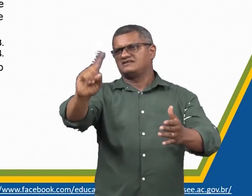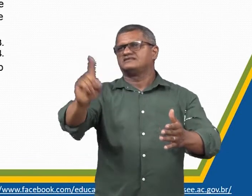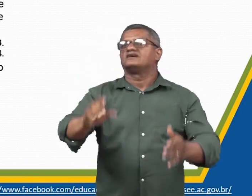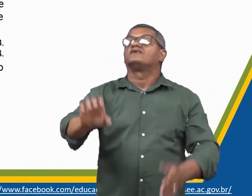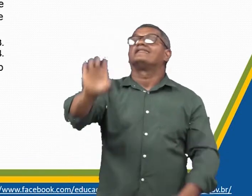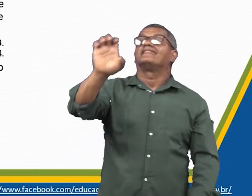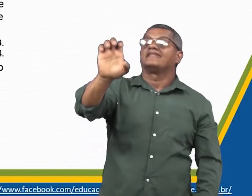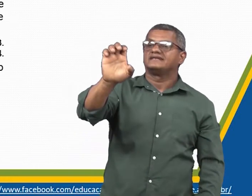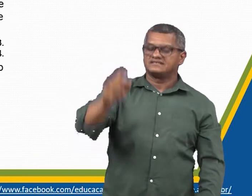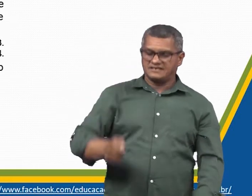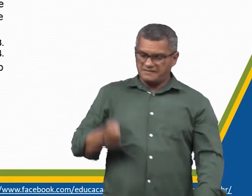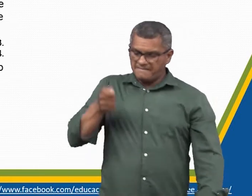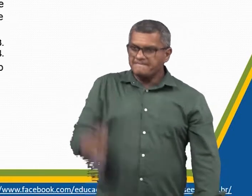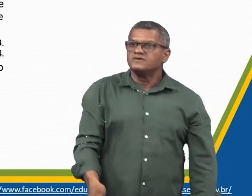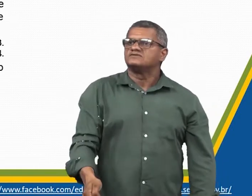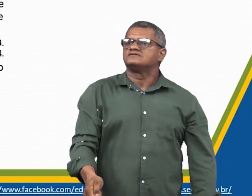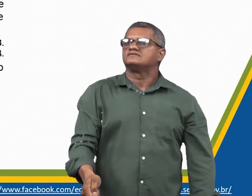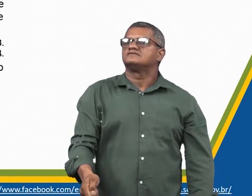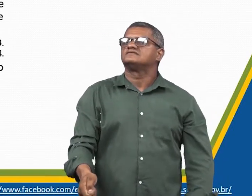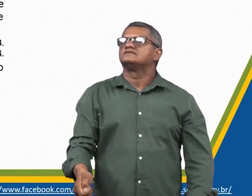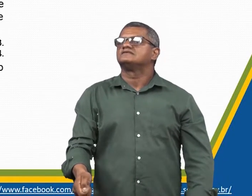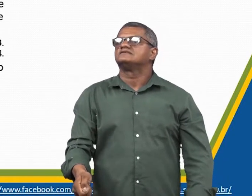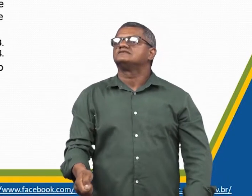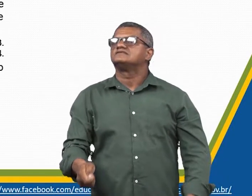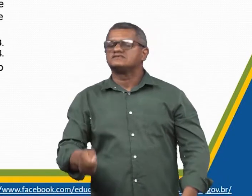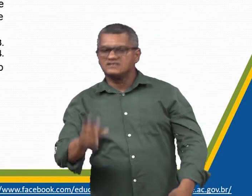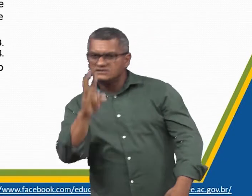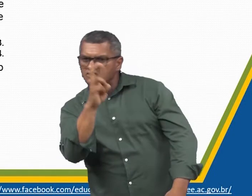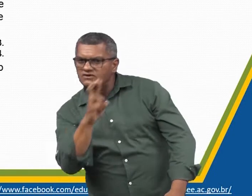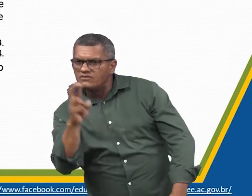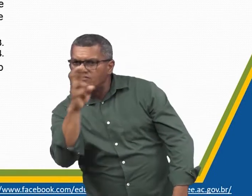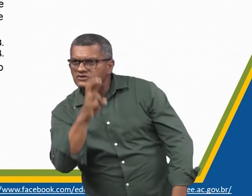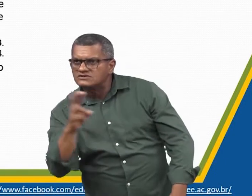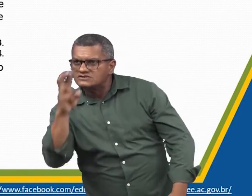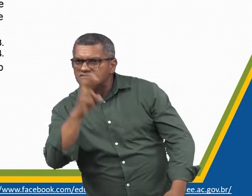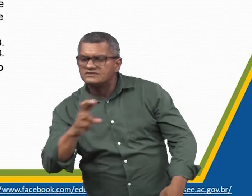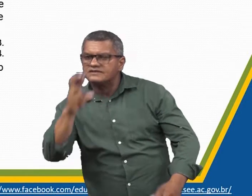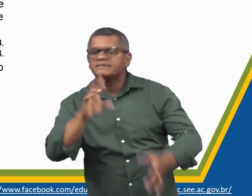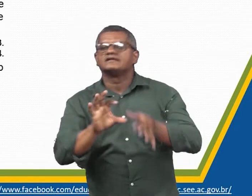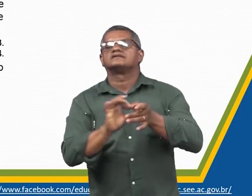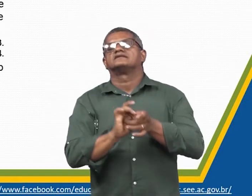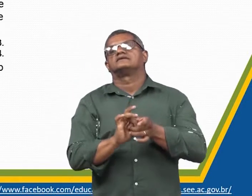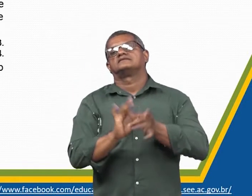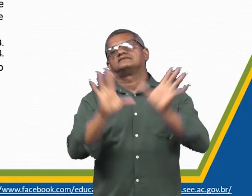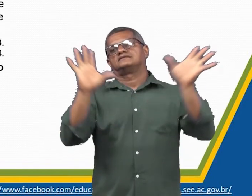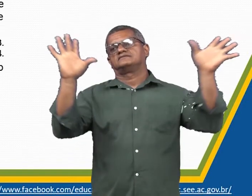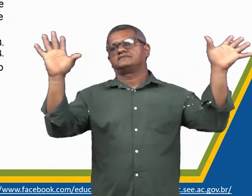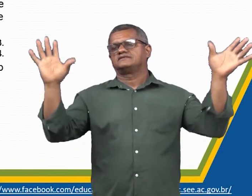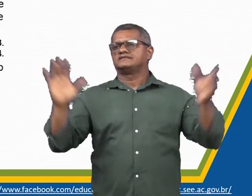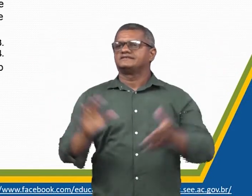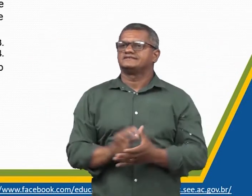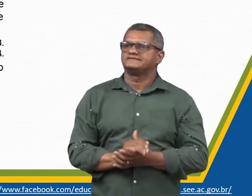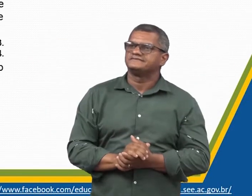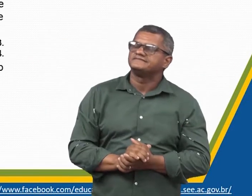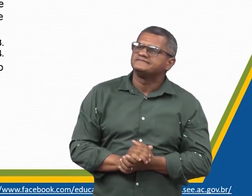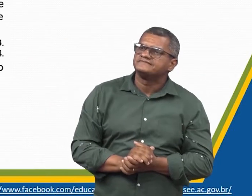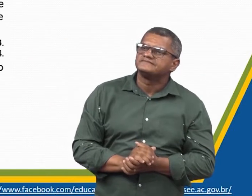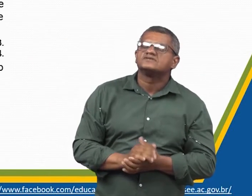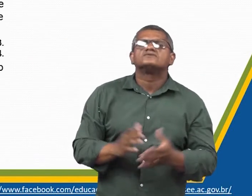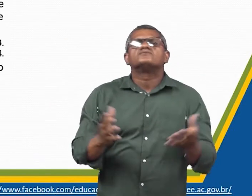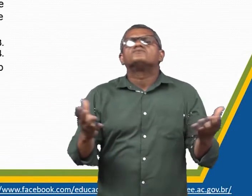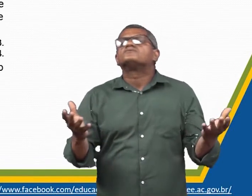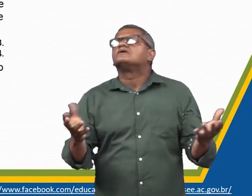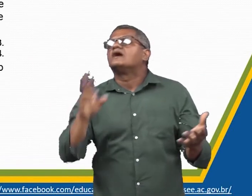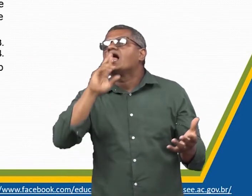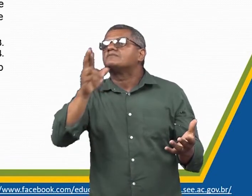civil. E letra E, imposição de resistência e o monitoramento da liberdade. Neste